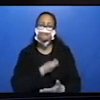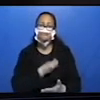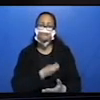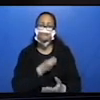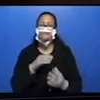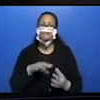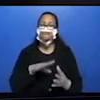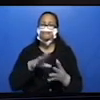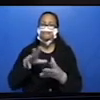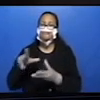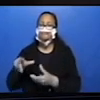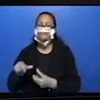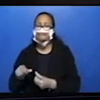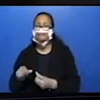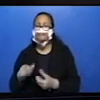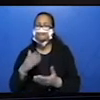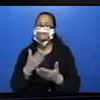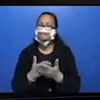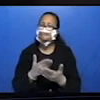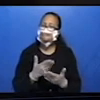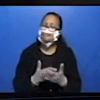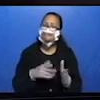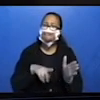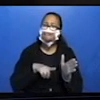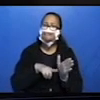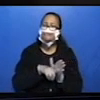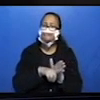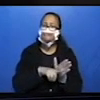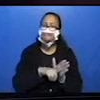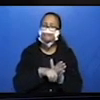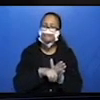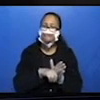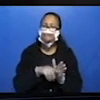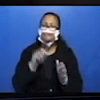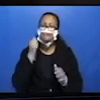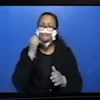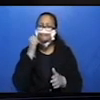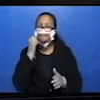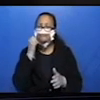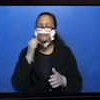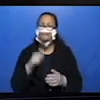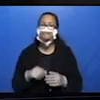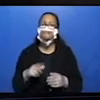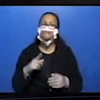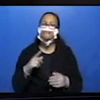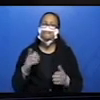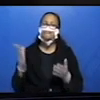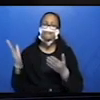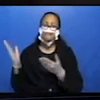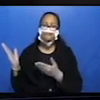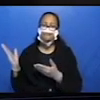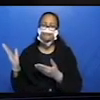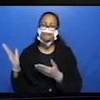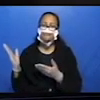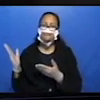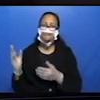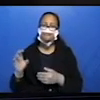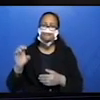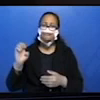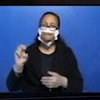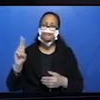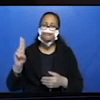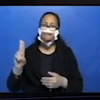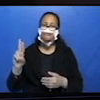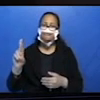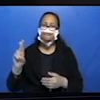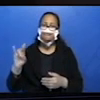estudava, ele pesquisou, então ele era um cientista. Nós temos aqui o Euríclides, ele